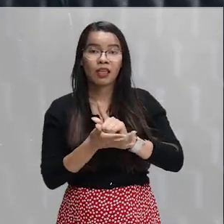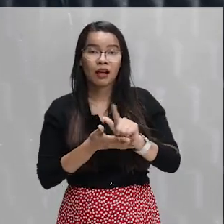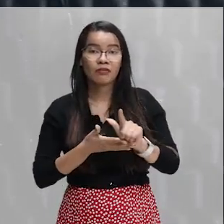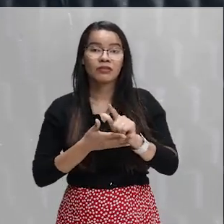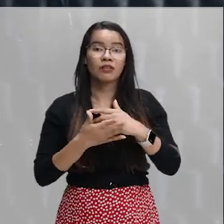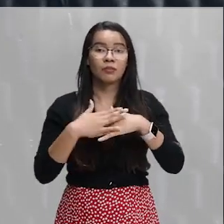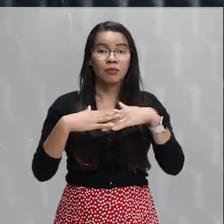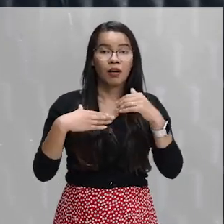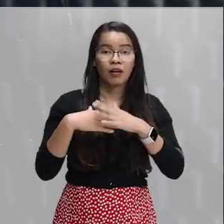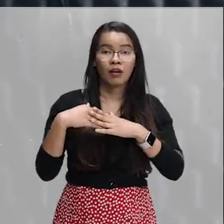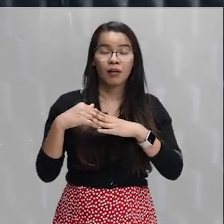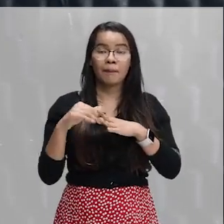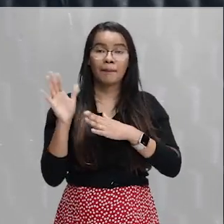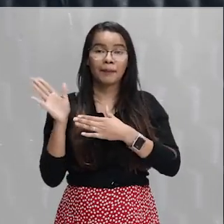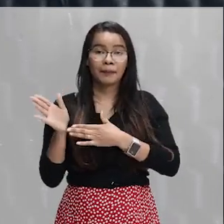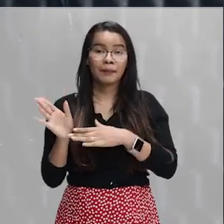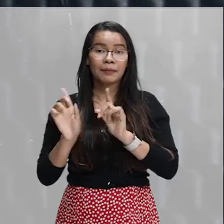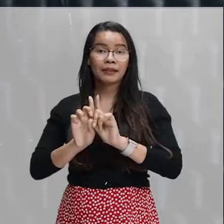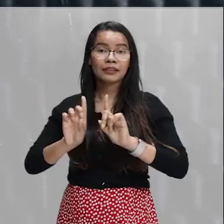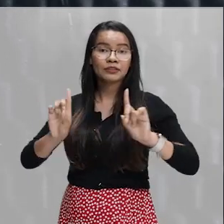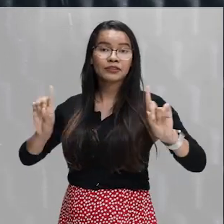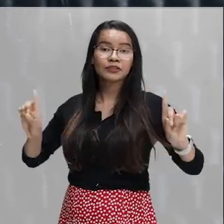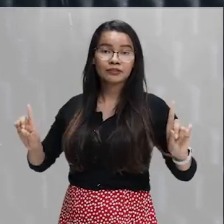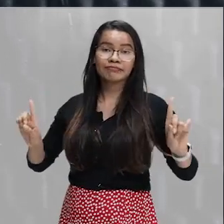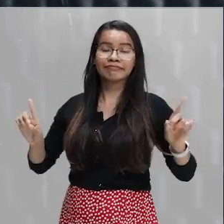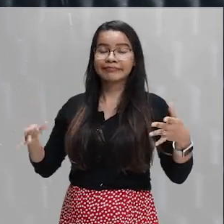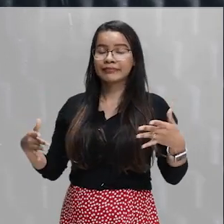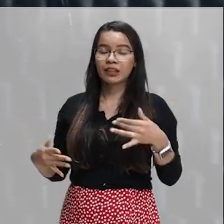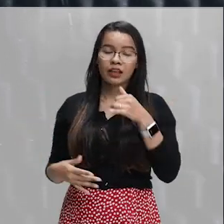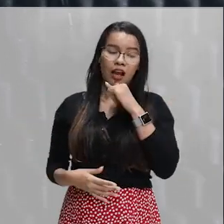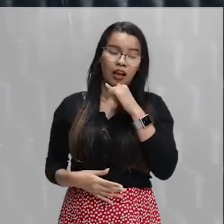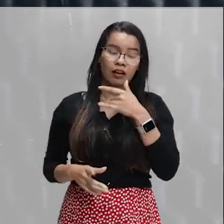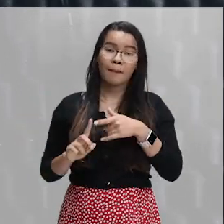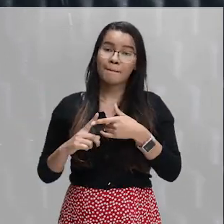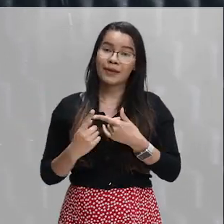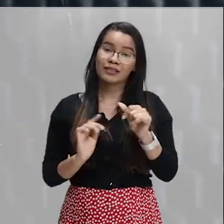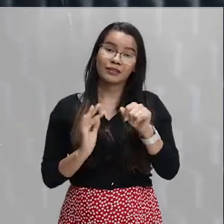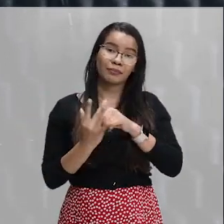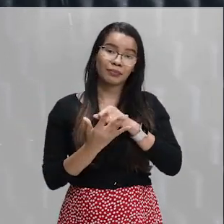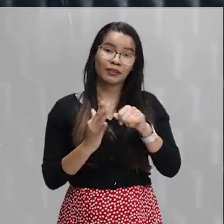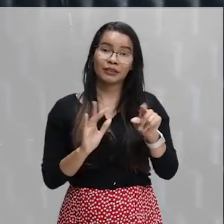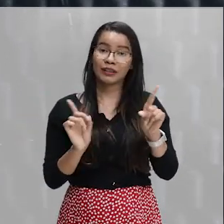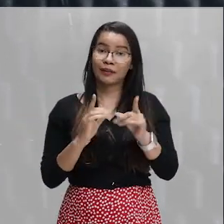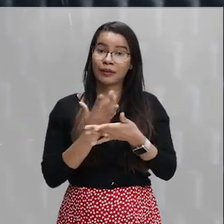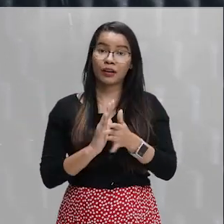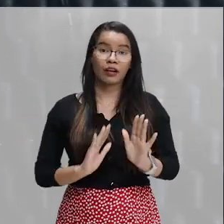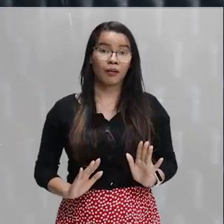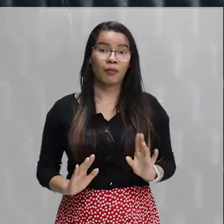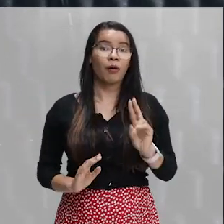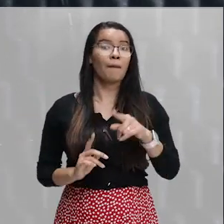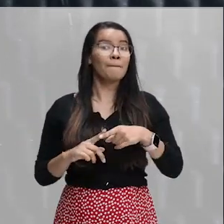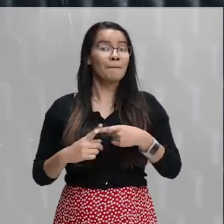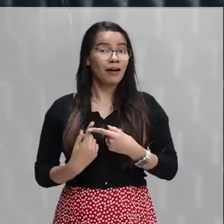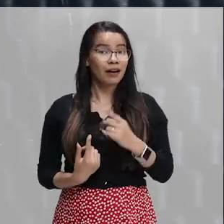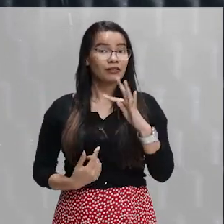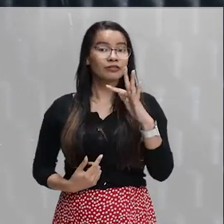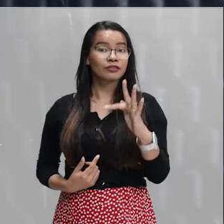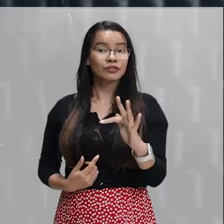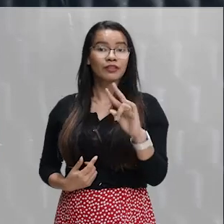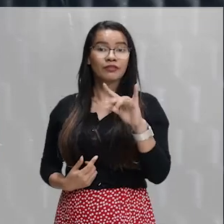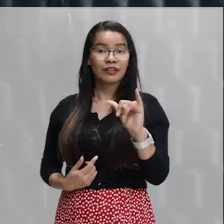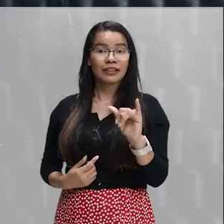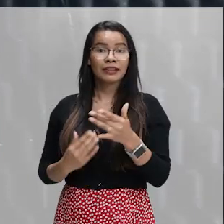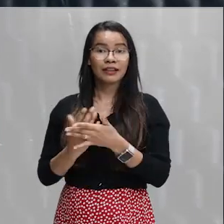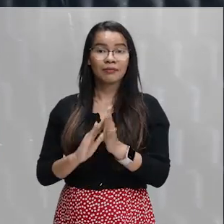com sabão, mantenha a distância. Infelizmente, a pandemia ainda não acabou, mas vai acabar, porque Deus